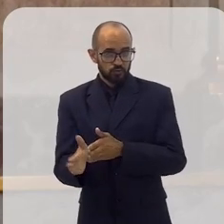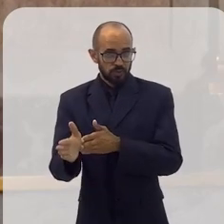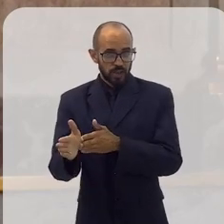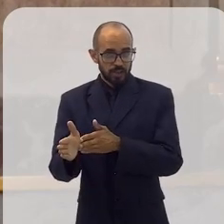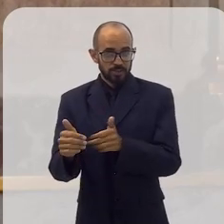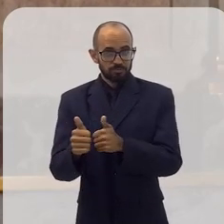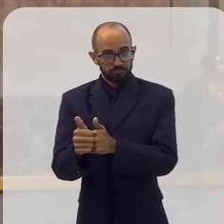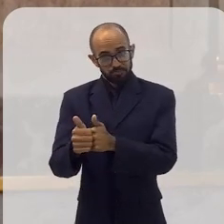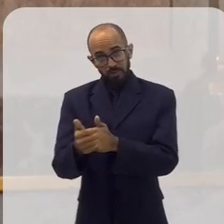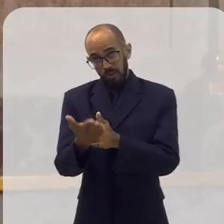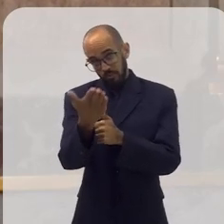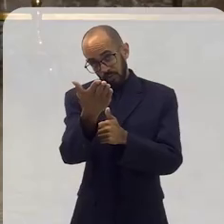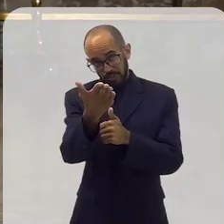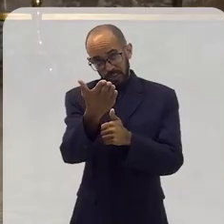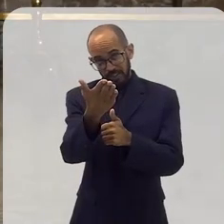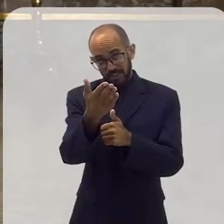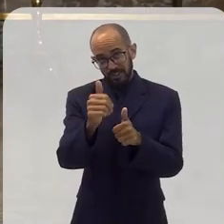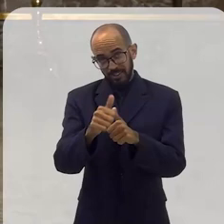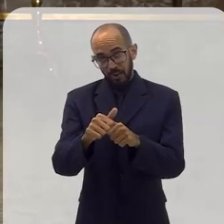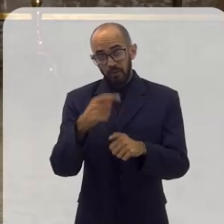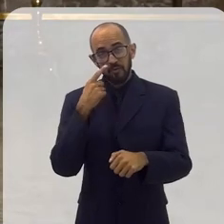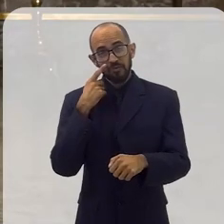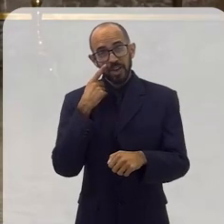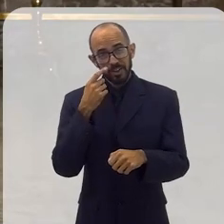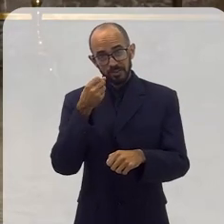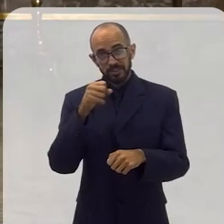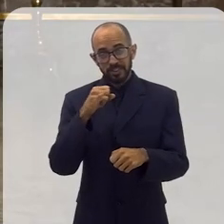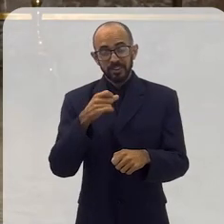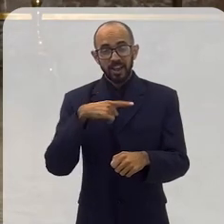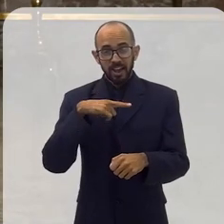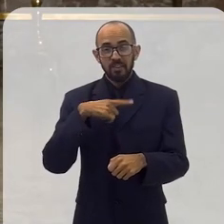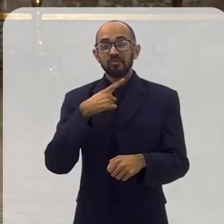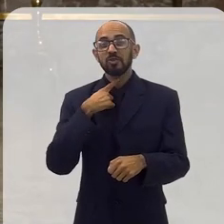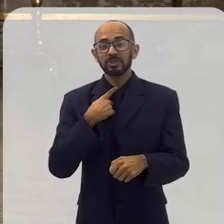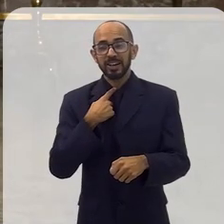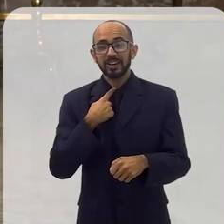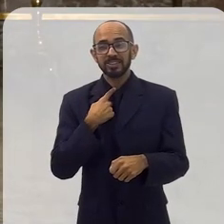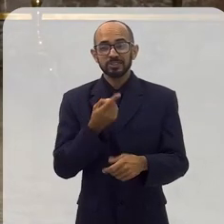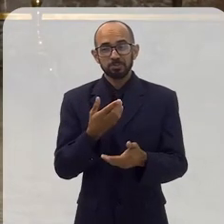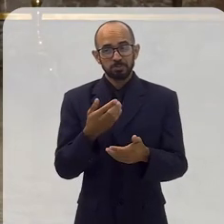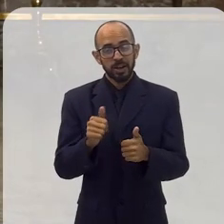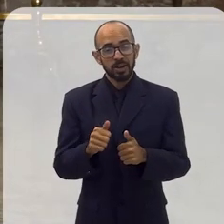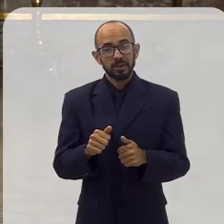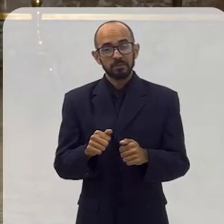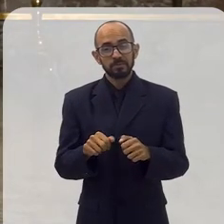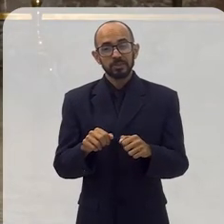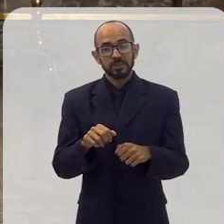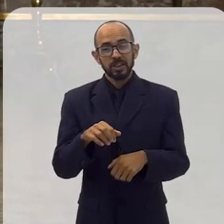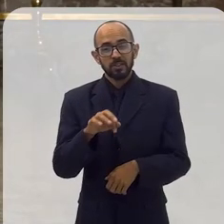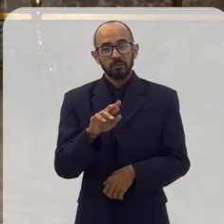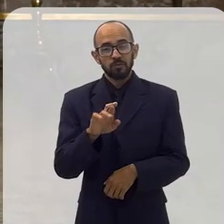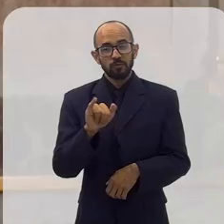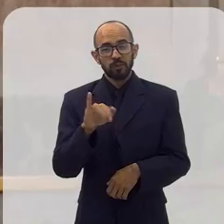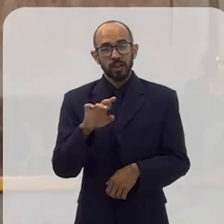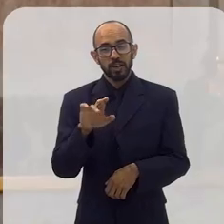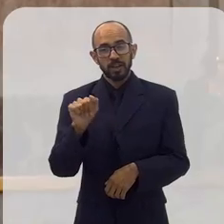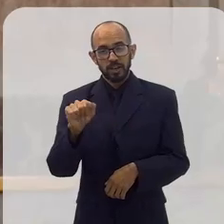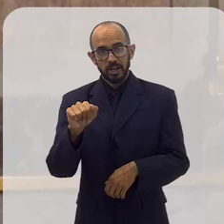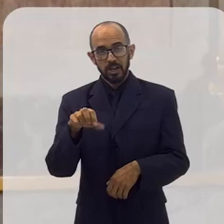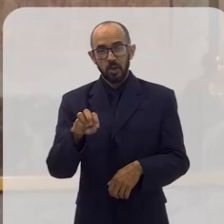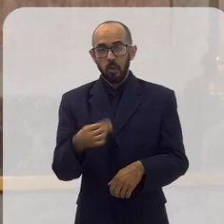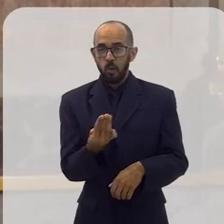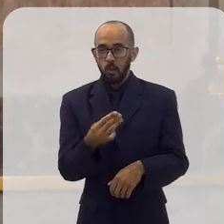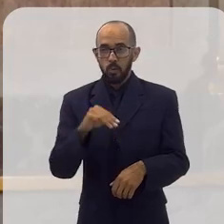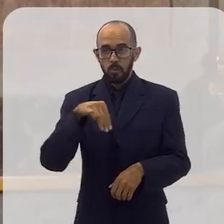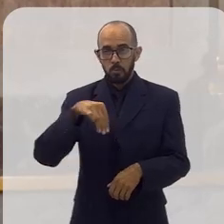seguidores, ou hoje, ou telespectadores, estão acompanhando, se tem umas vocações para ser freiras,